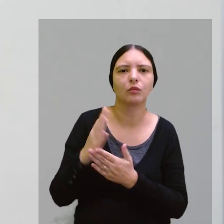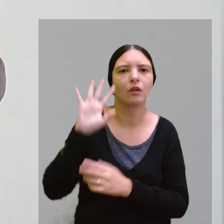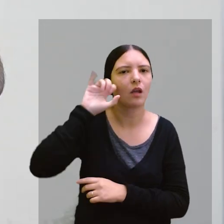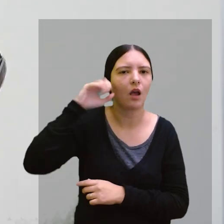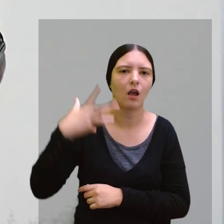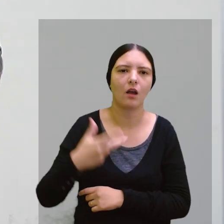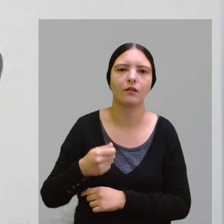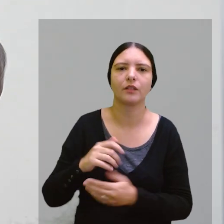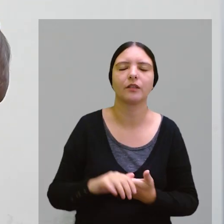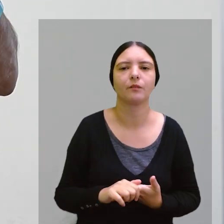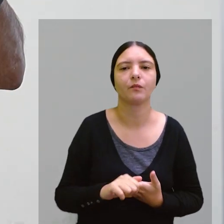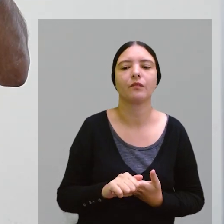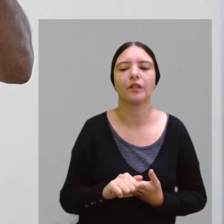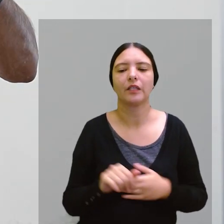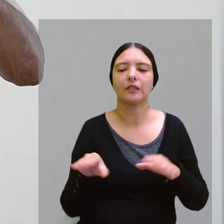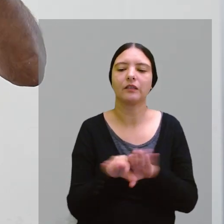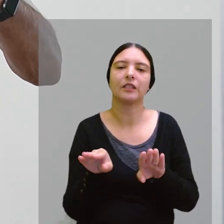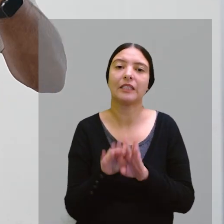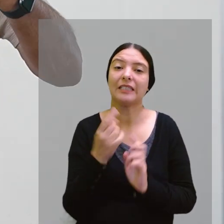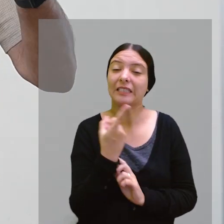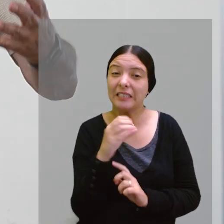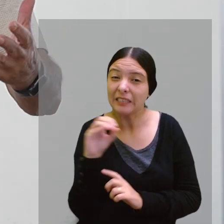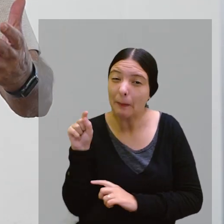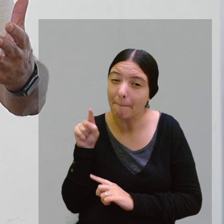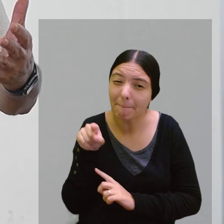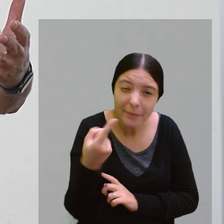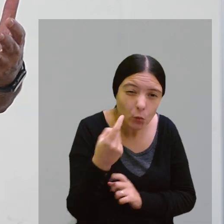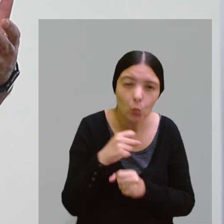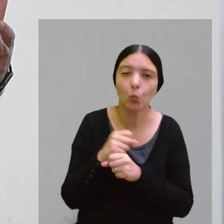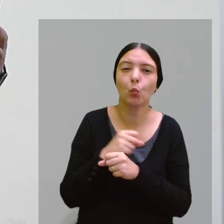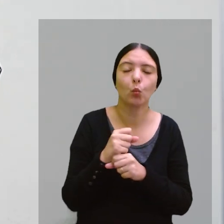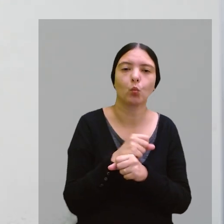África. De modo que, desses 100 mil anos no mínimo,